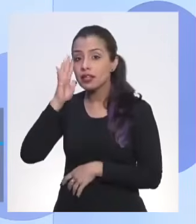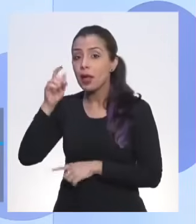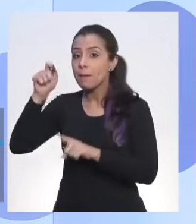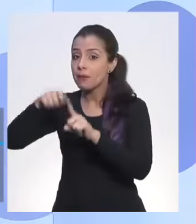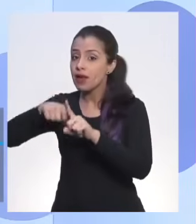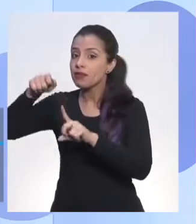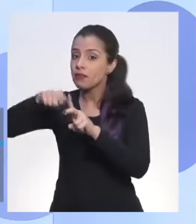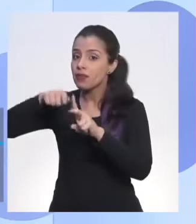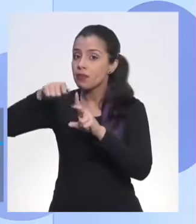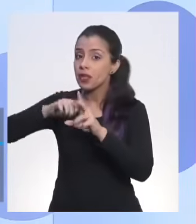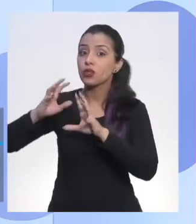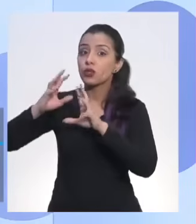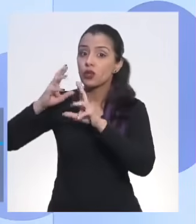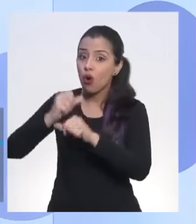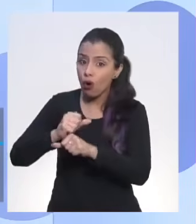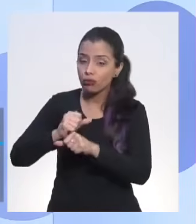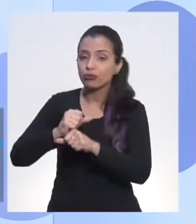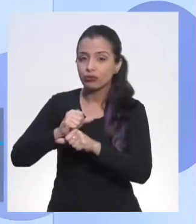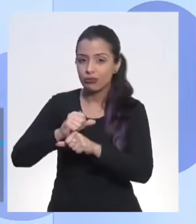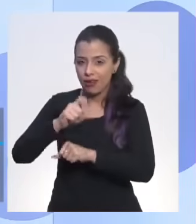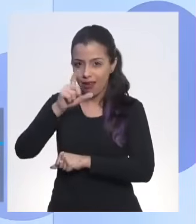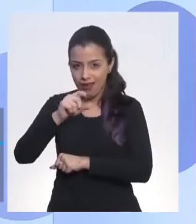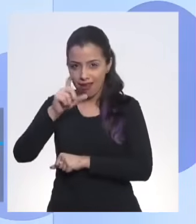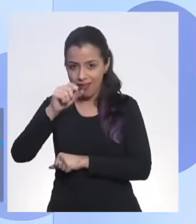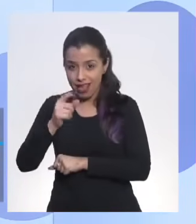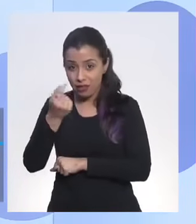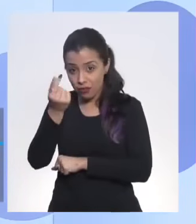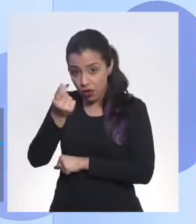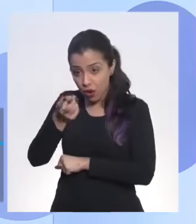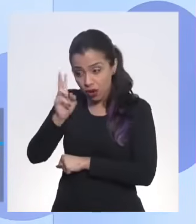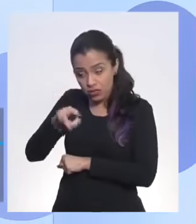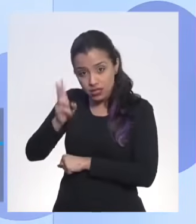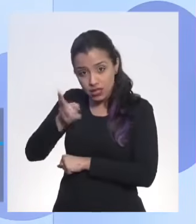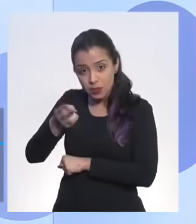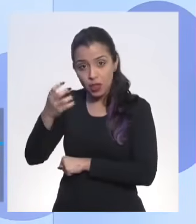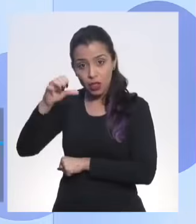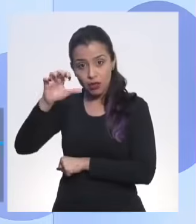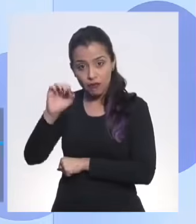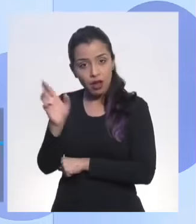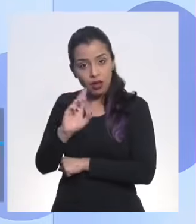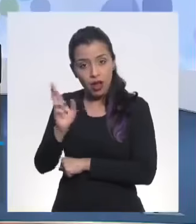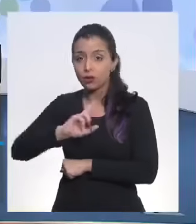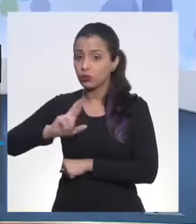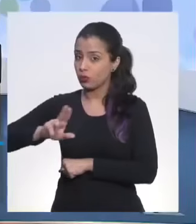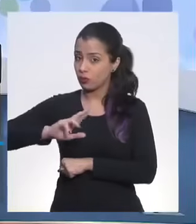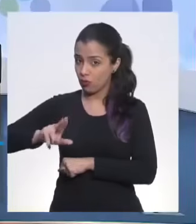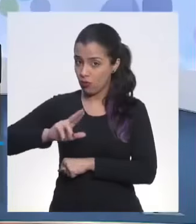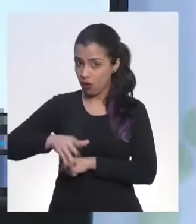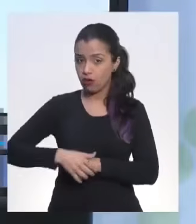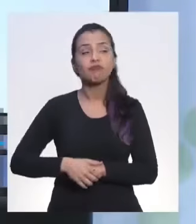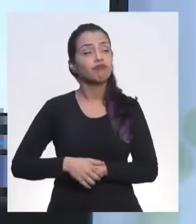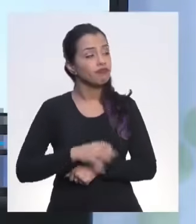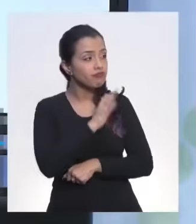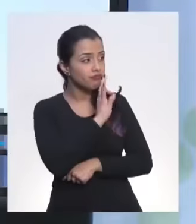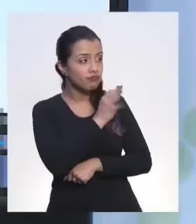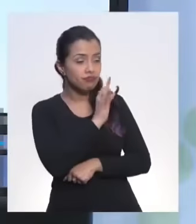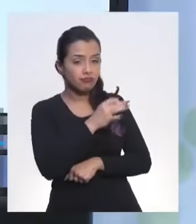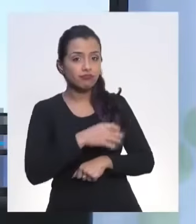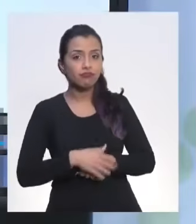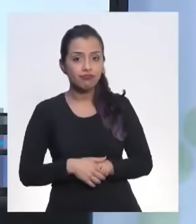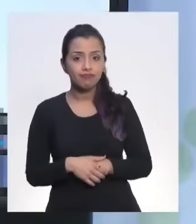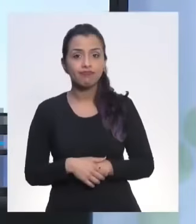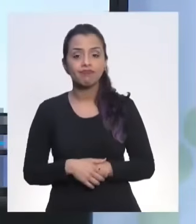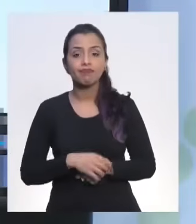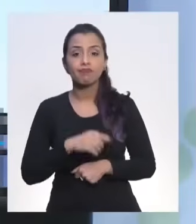eu pagarei os R$90 que está previsto. Isso mesmo. Então, aí essa